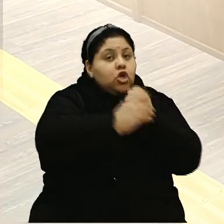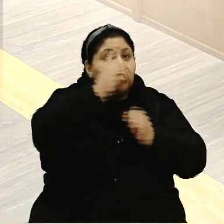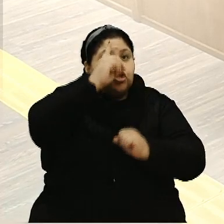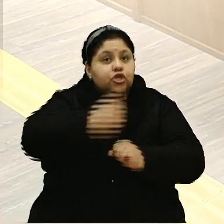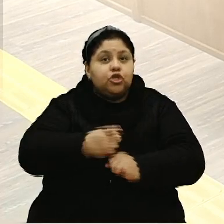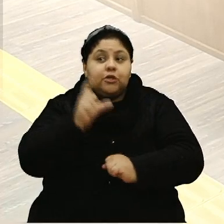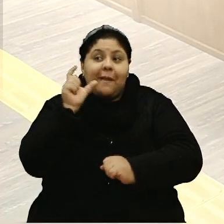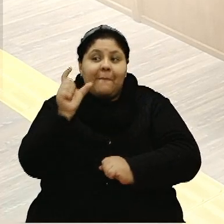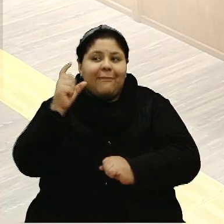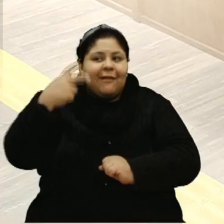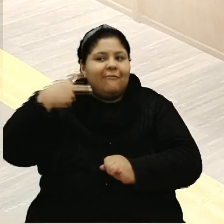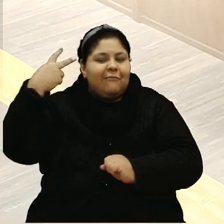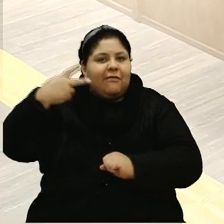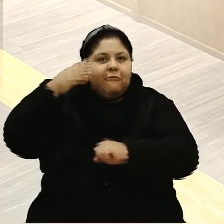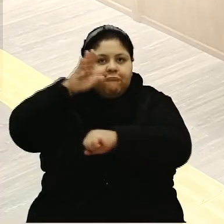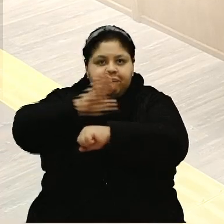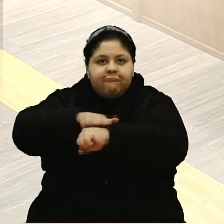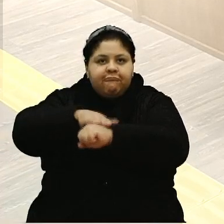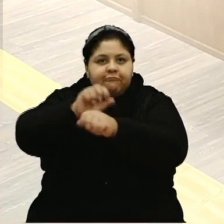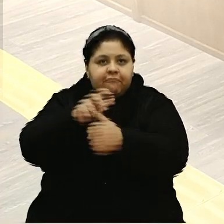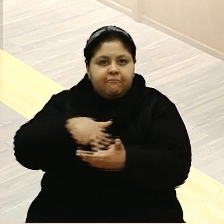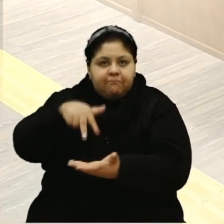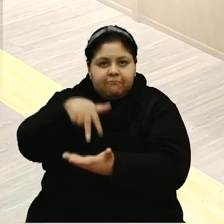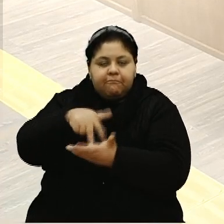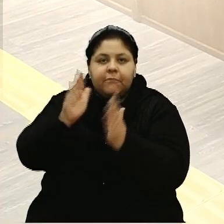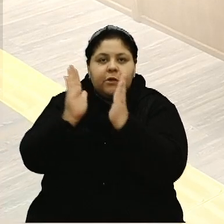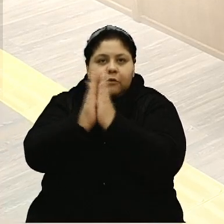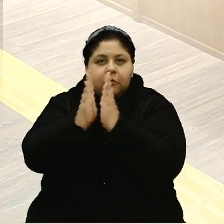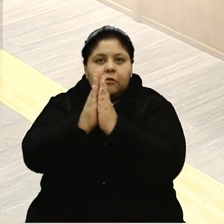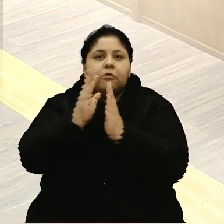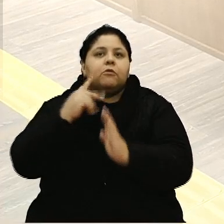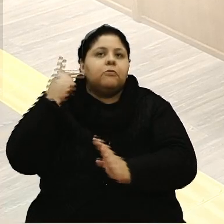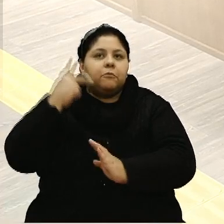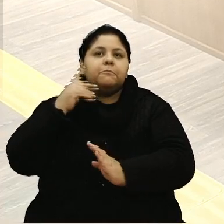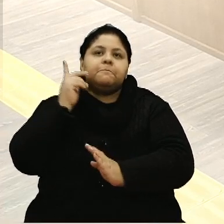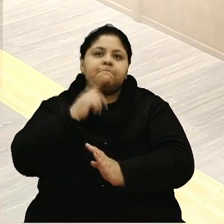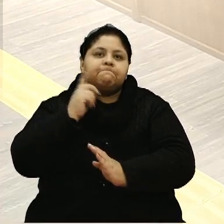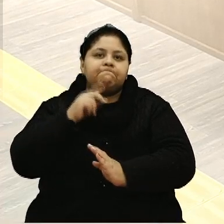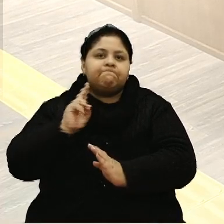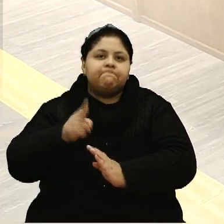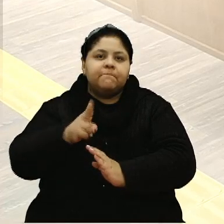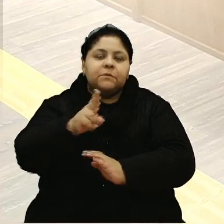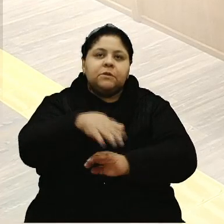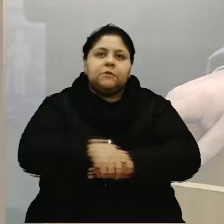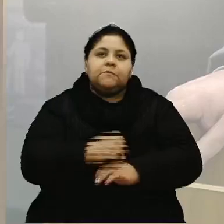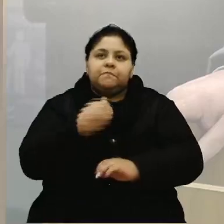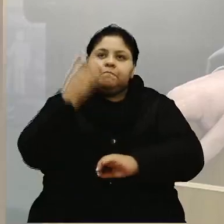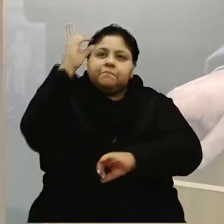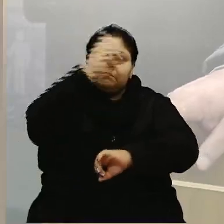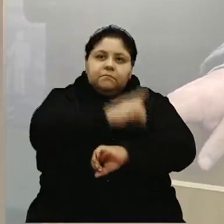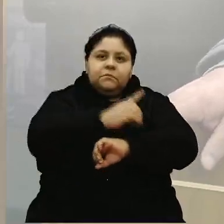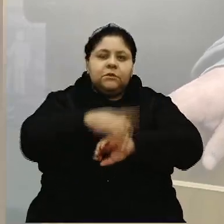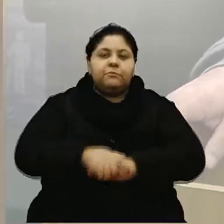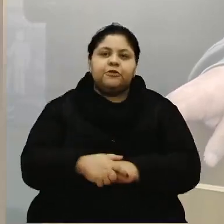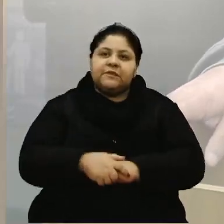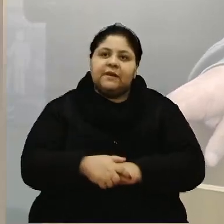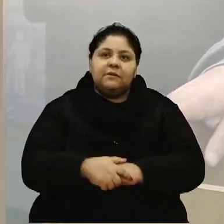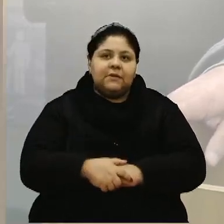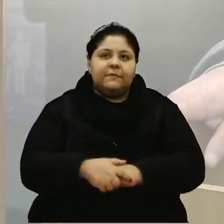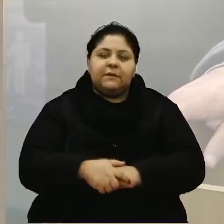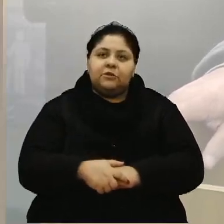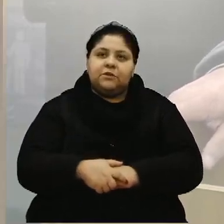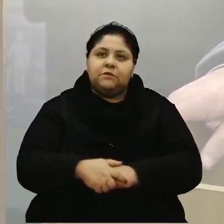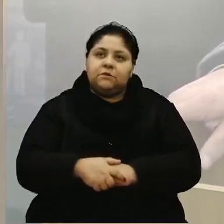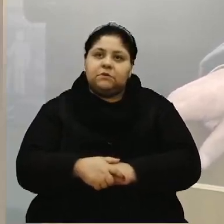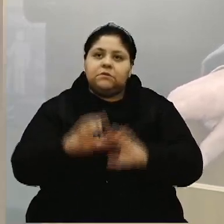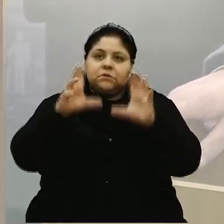palavra dos vereadores nesses momentos de tribuna. Então, por favor, vereador Renato Oliveira, seu tempo. Meu bom dia à mesa, em nome da presidente,